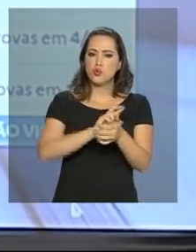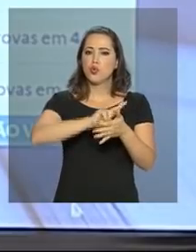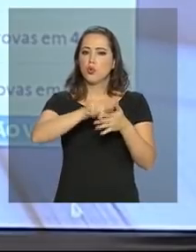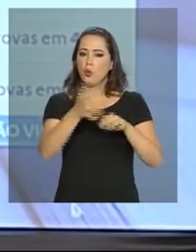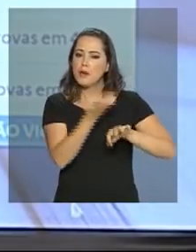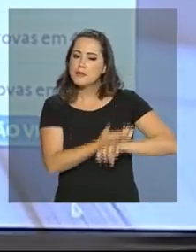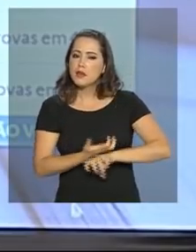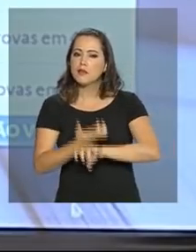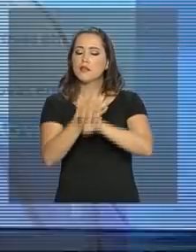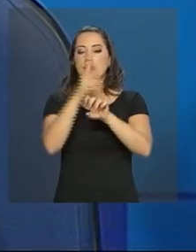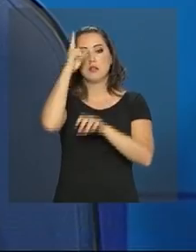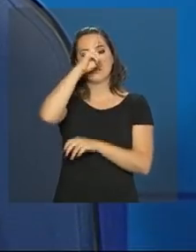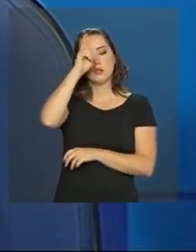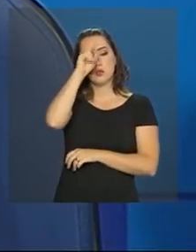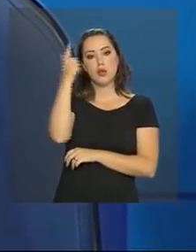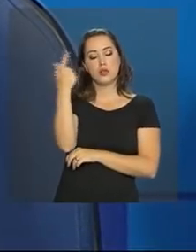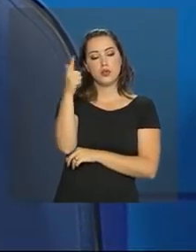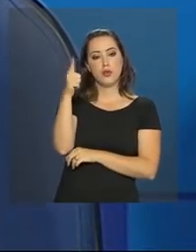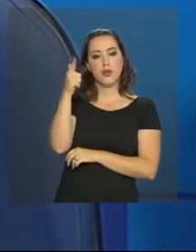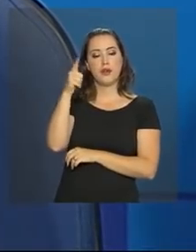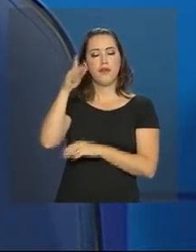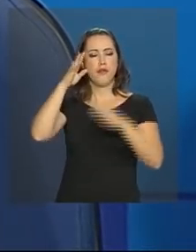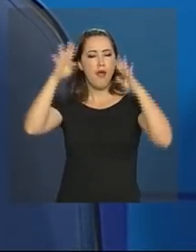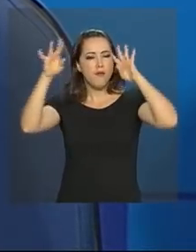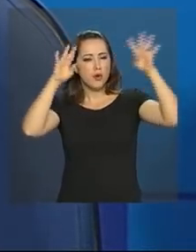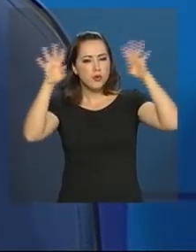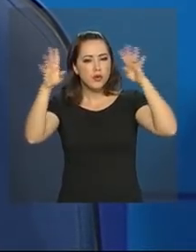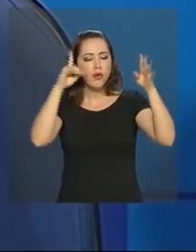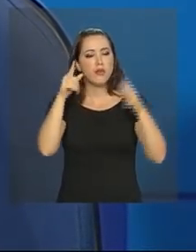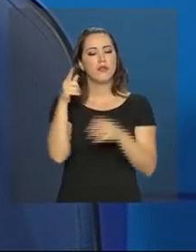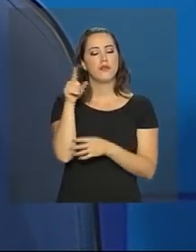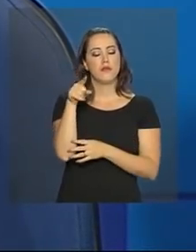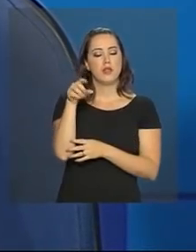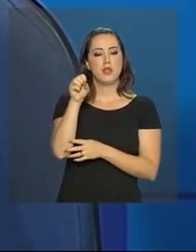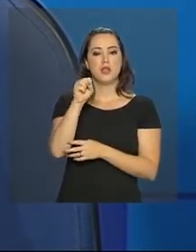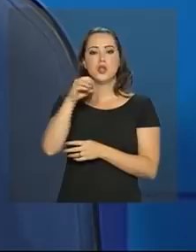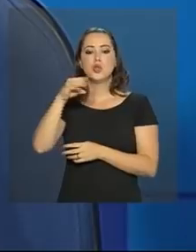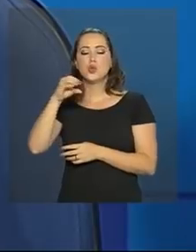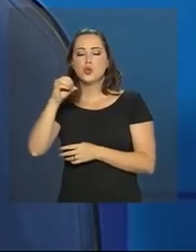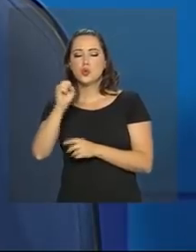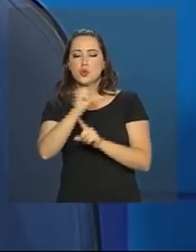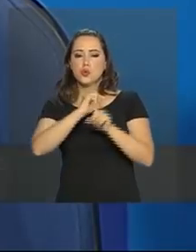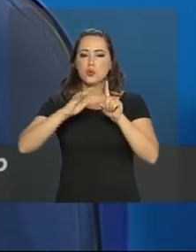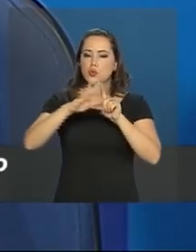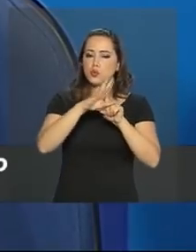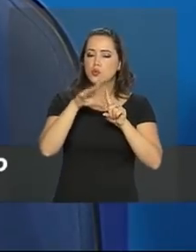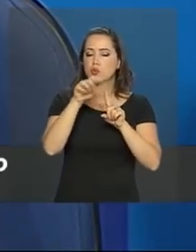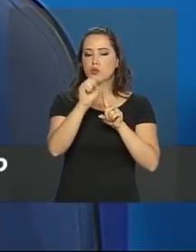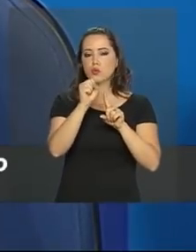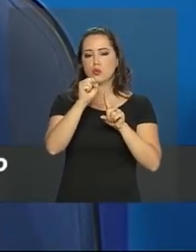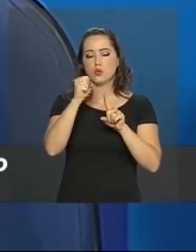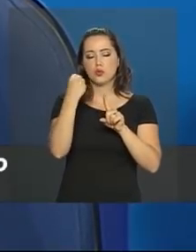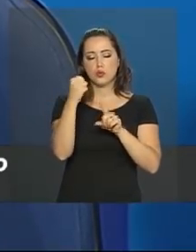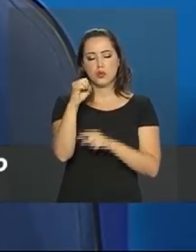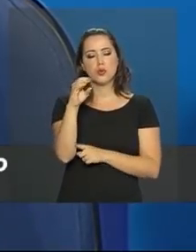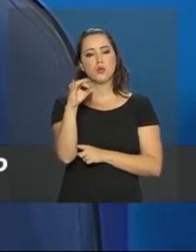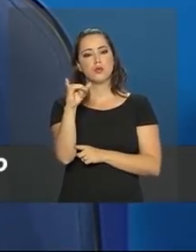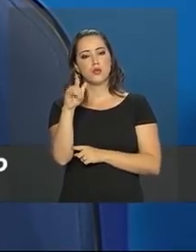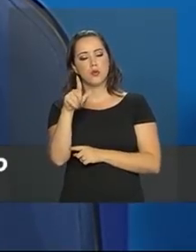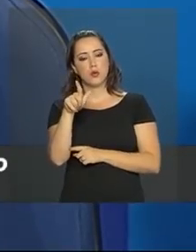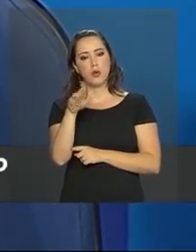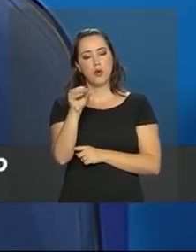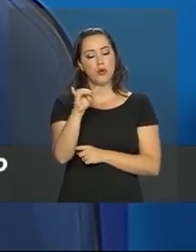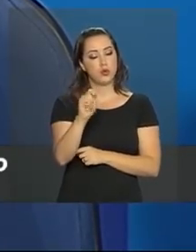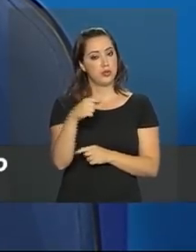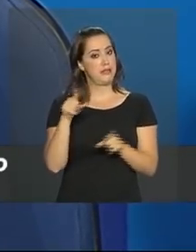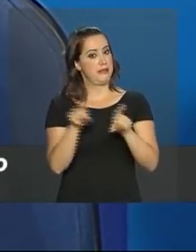de história geografia filosofia e sociologia ea nossa tradicional redação não é e no dia 11